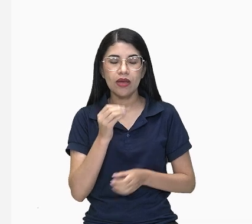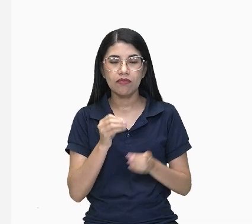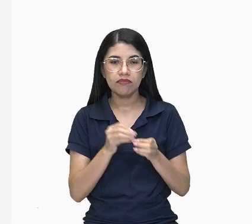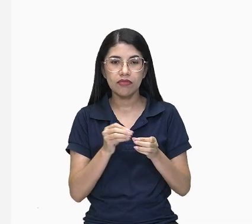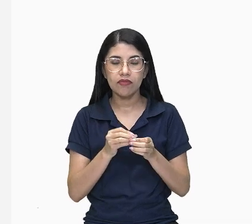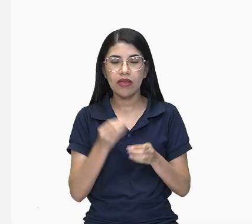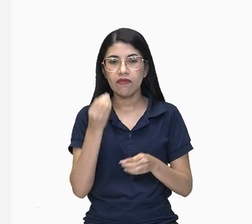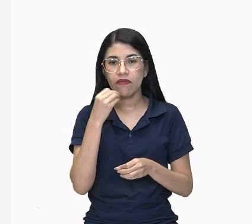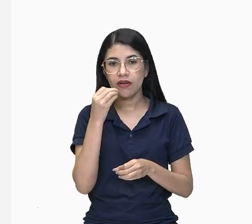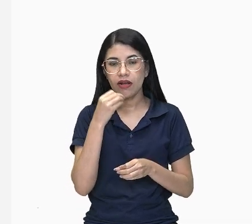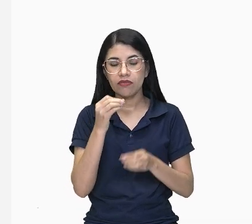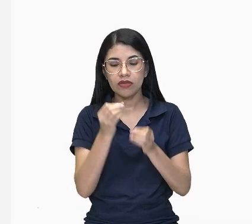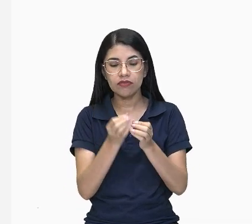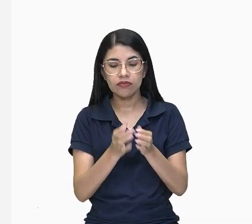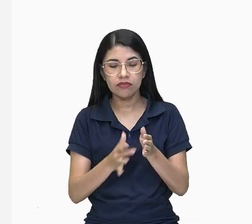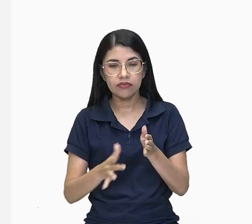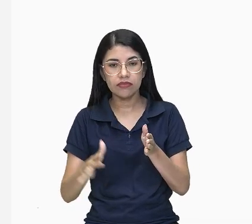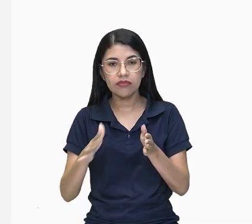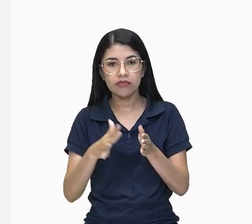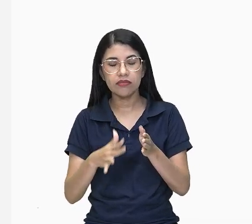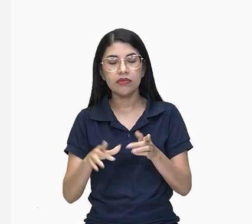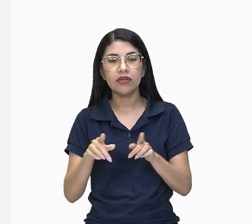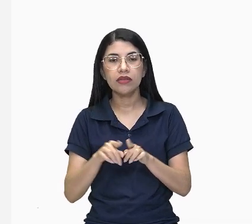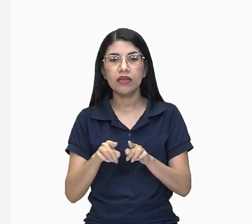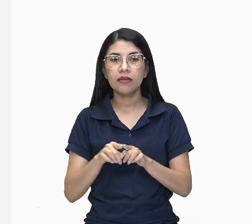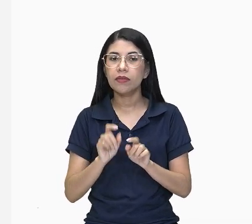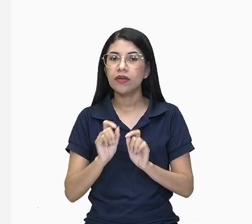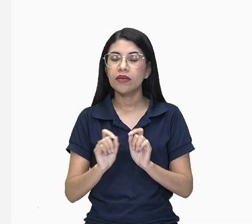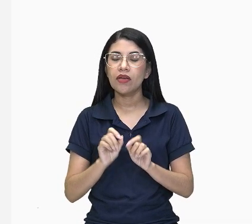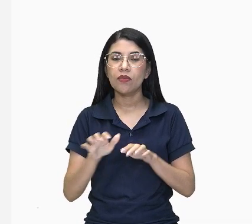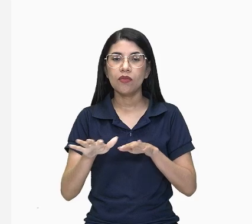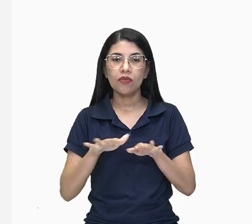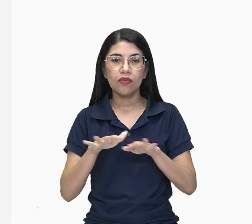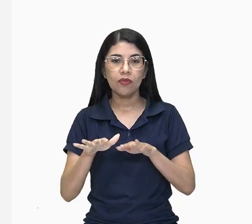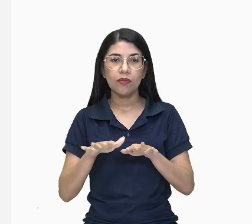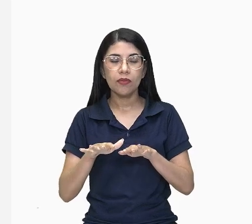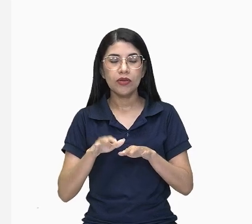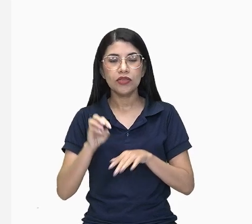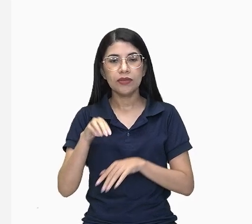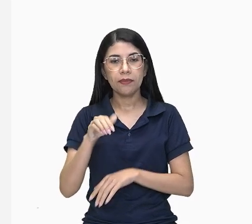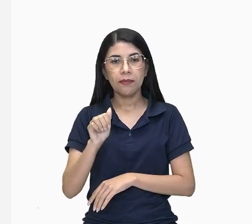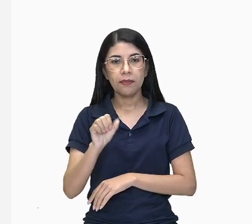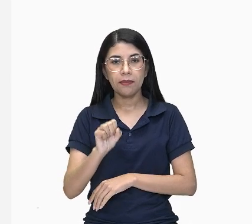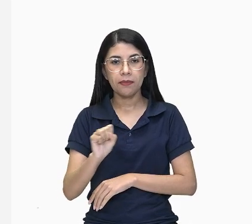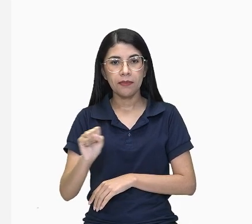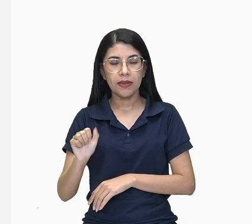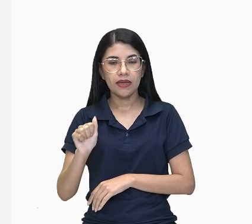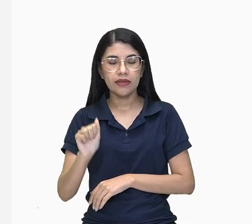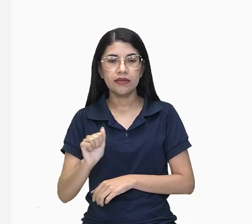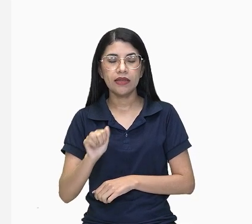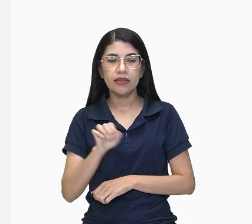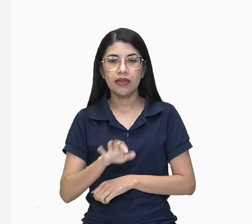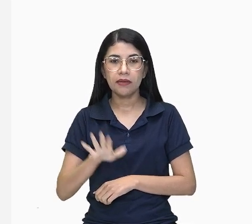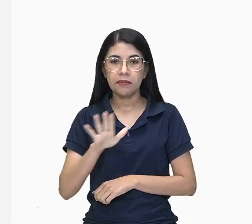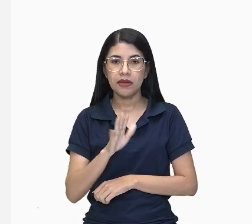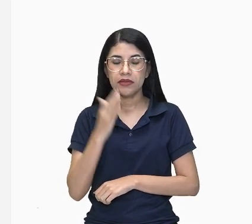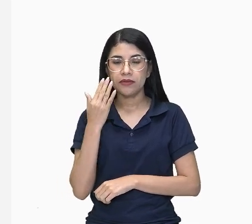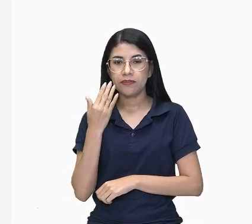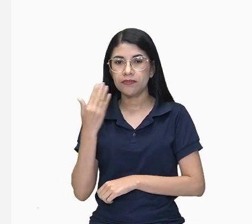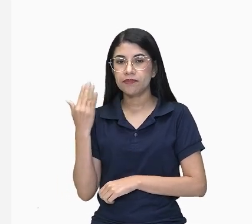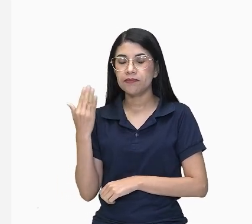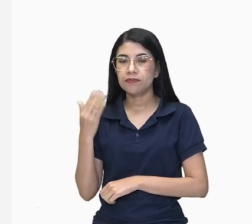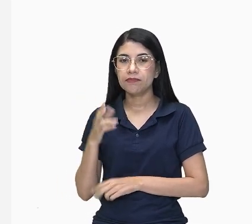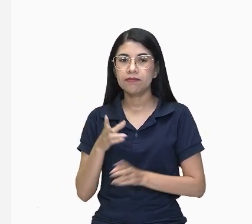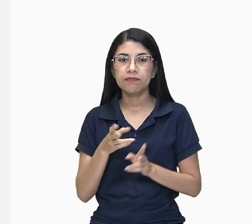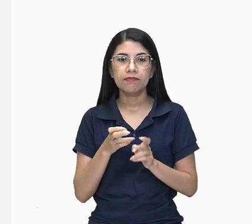terras caídas, que também pode ser chamado de movimento de massa. Nesta próxima imagem, nós temos